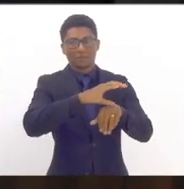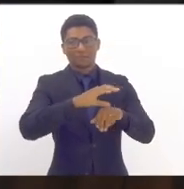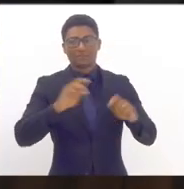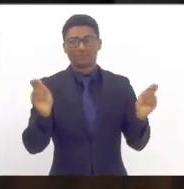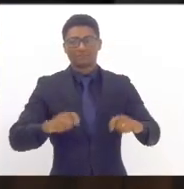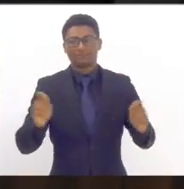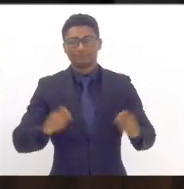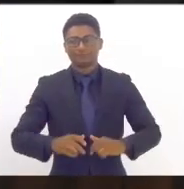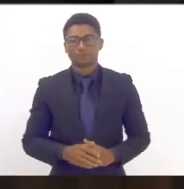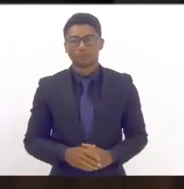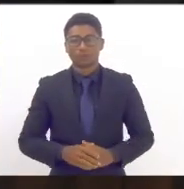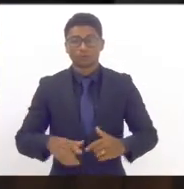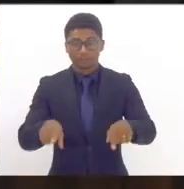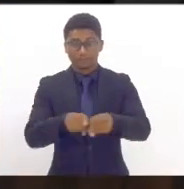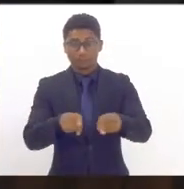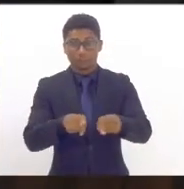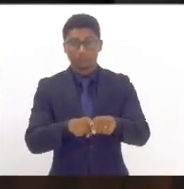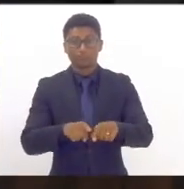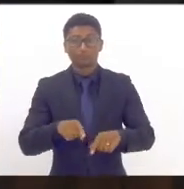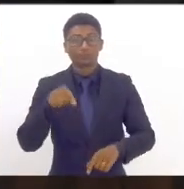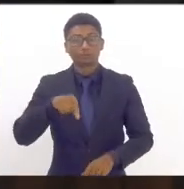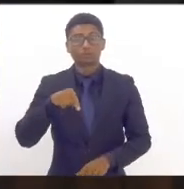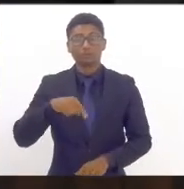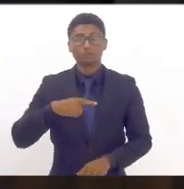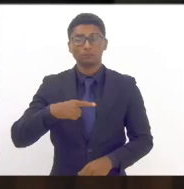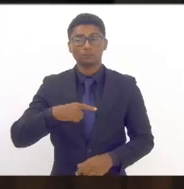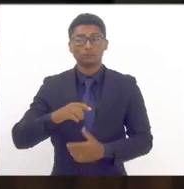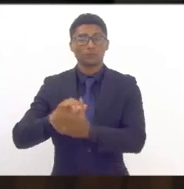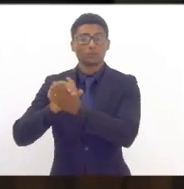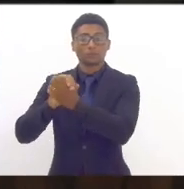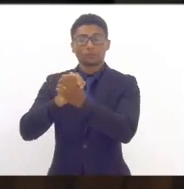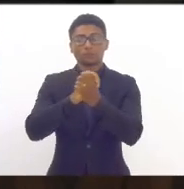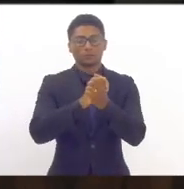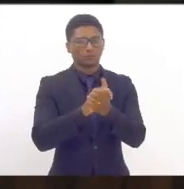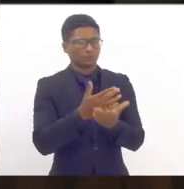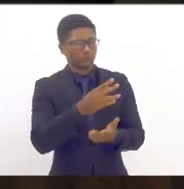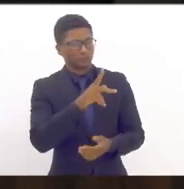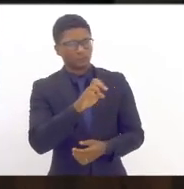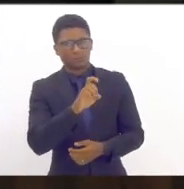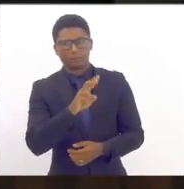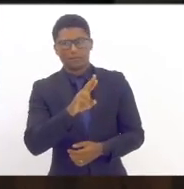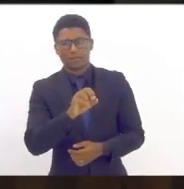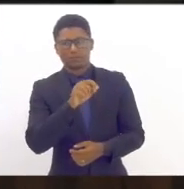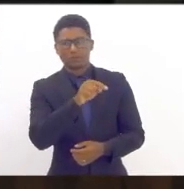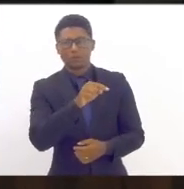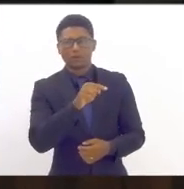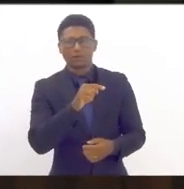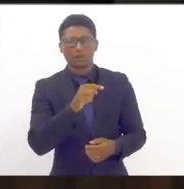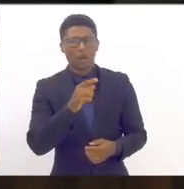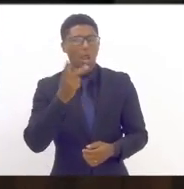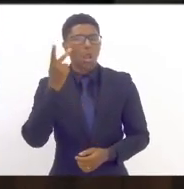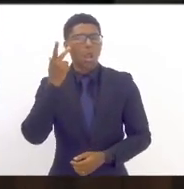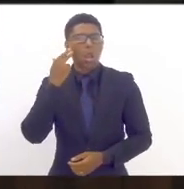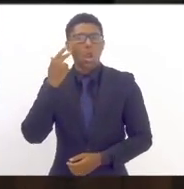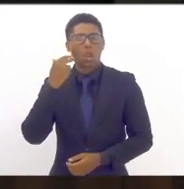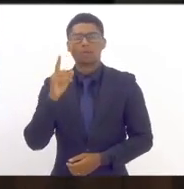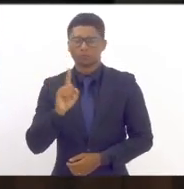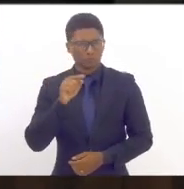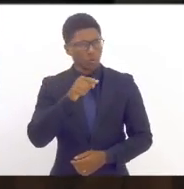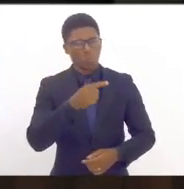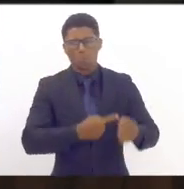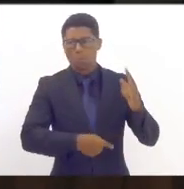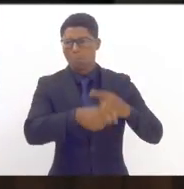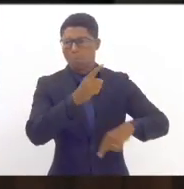Também aqui algumas saudações, Pedro. Pedro Figueiredo vai muito além do tradicional. Perguntar e questionar